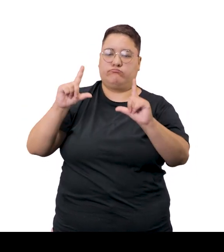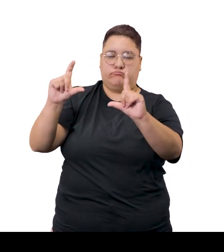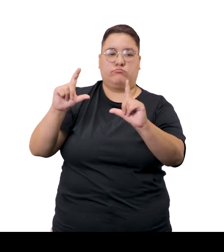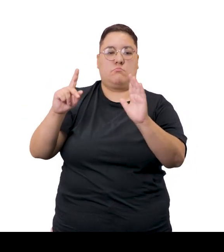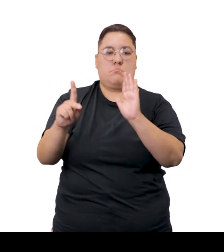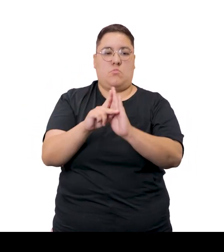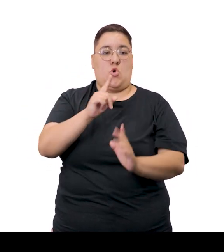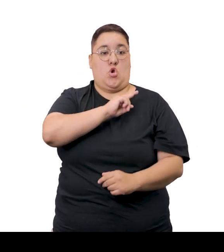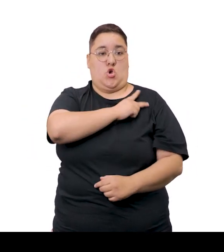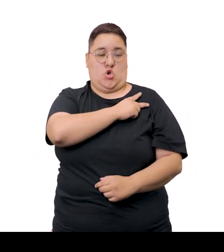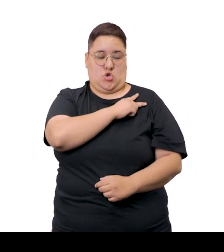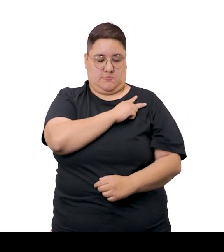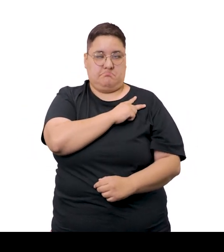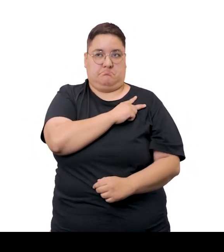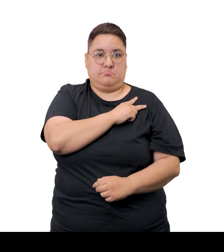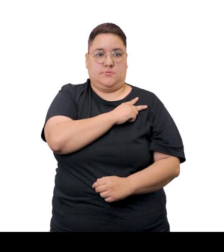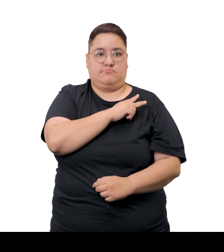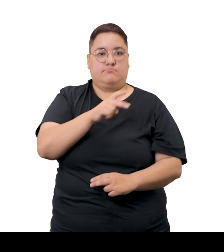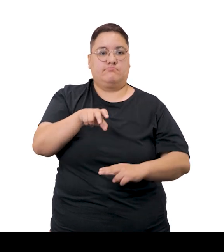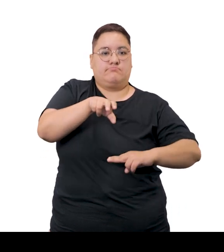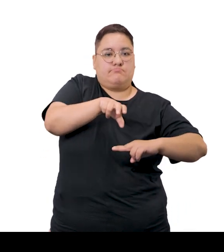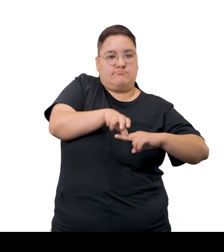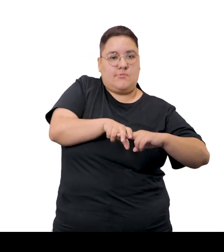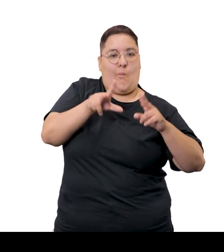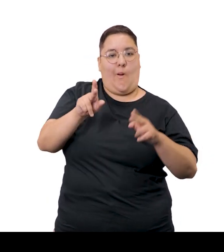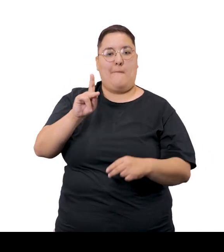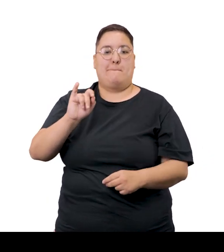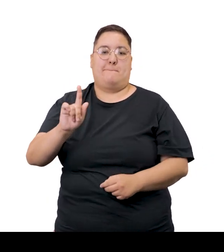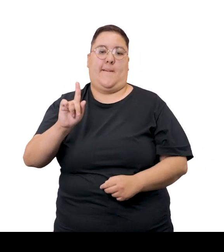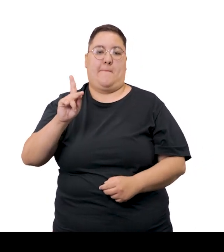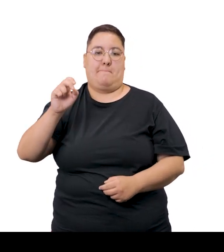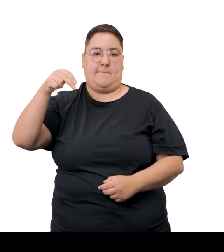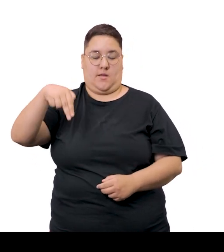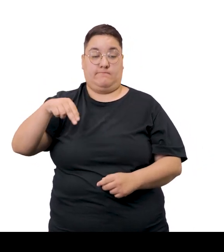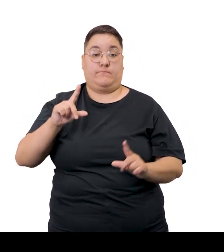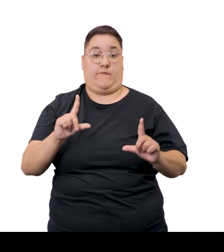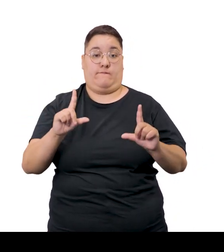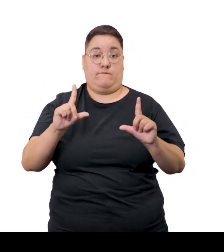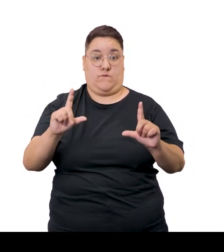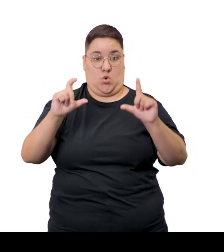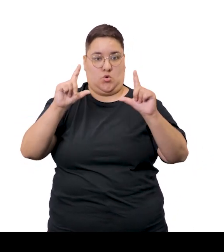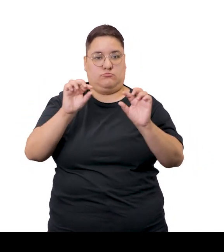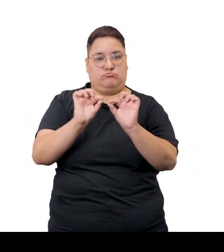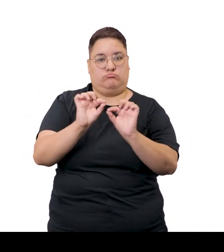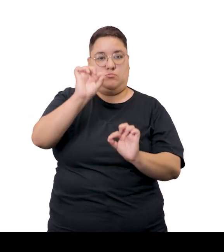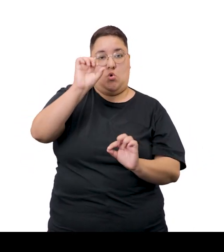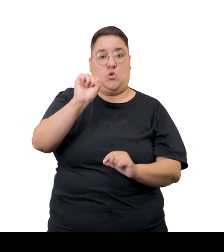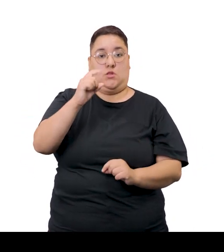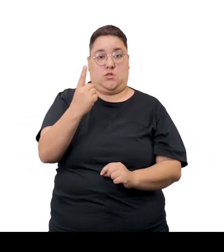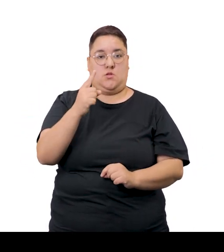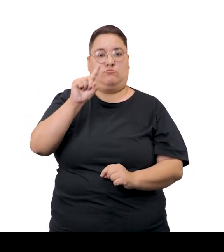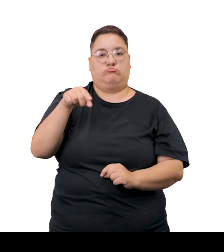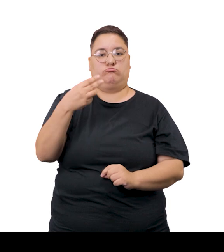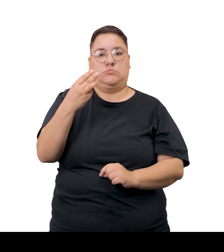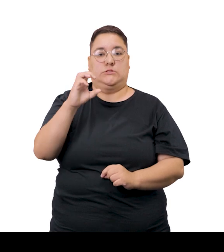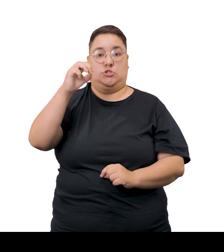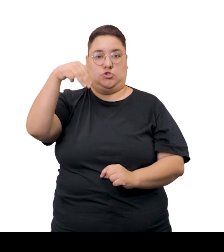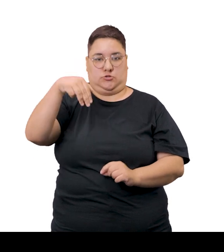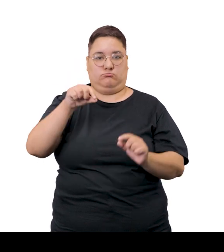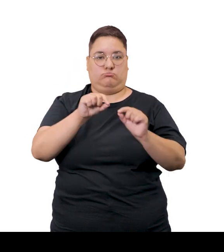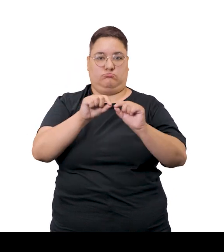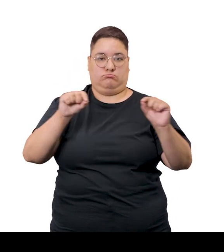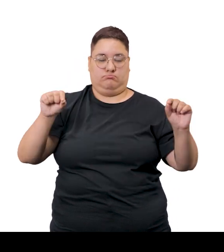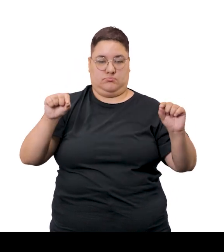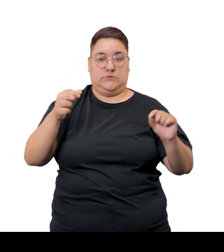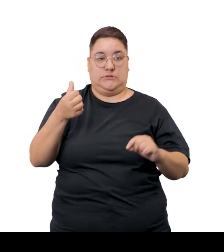pose e a banqueta de Pigpen. Na foto com 81,3 centímetros de altura por 61 de